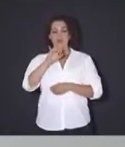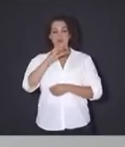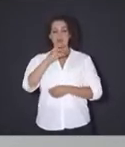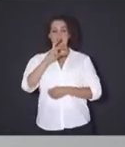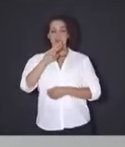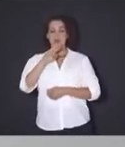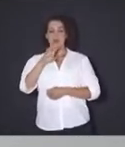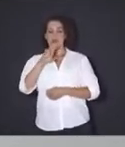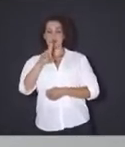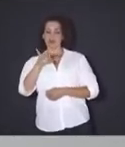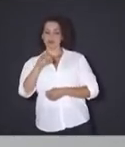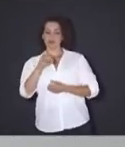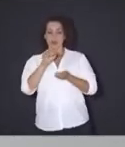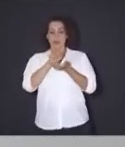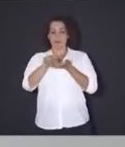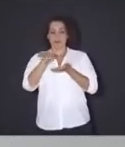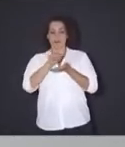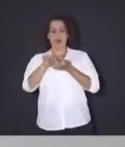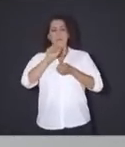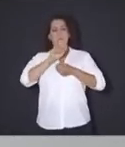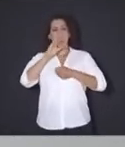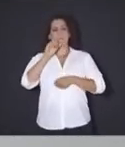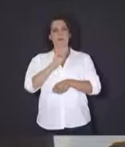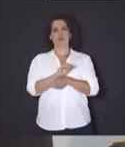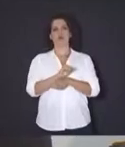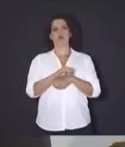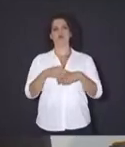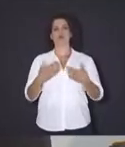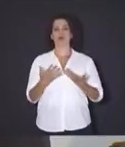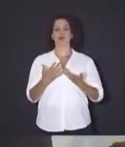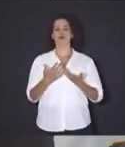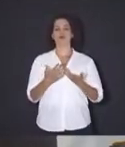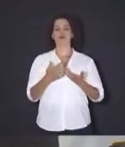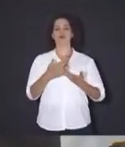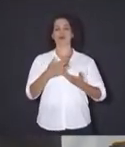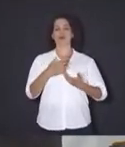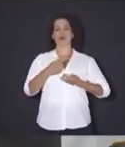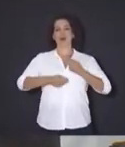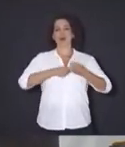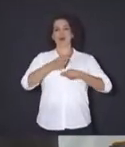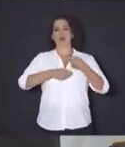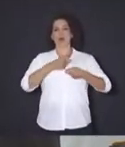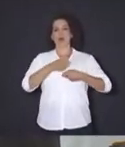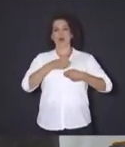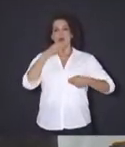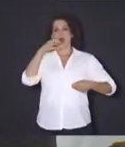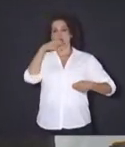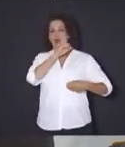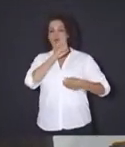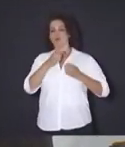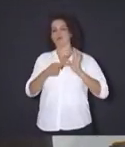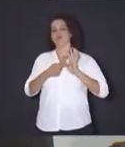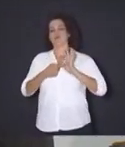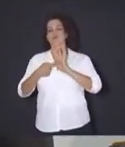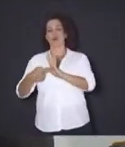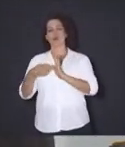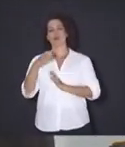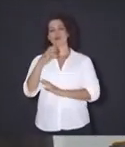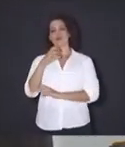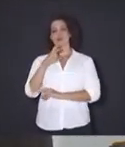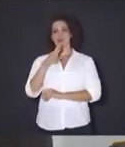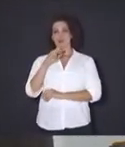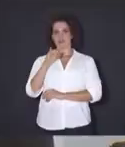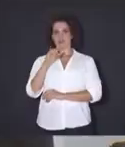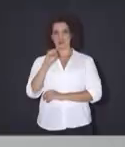a resposta da economia é mais rápida do que o freio e conseqüentemente você tem uma intensificação